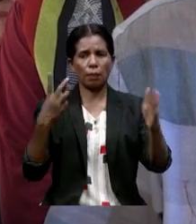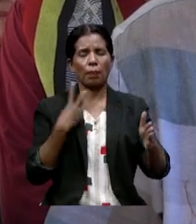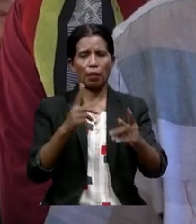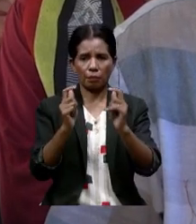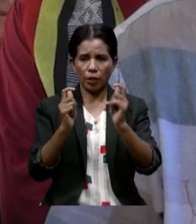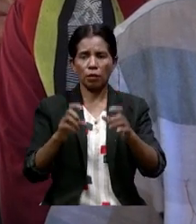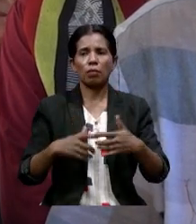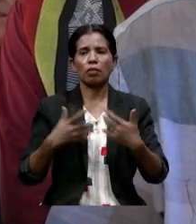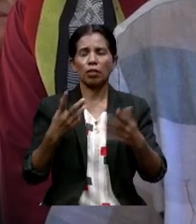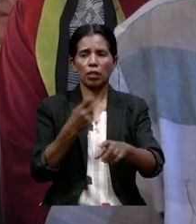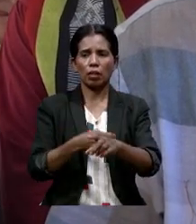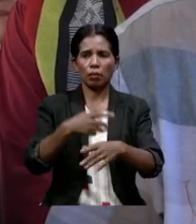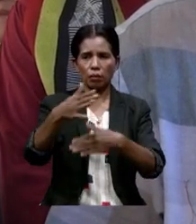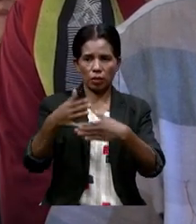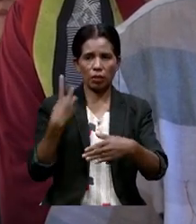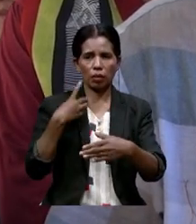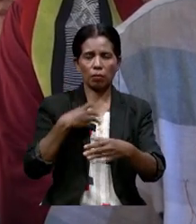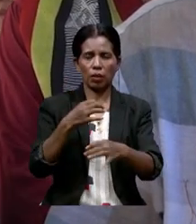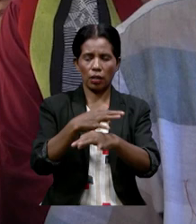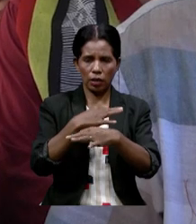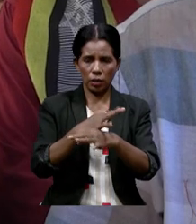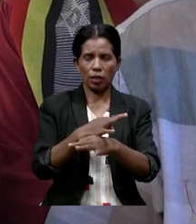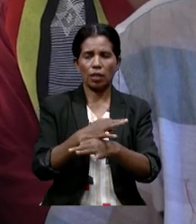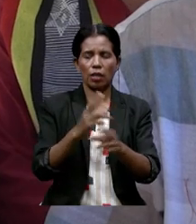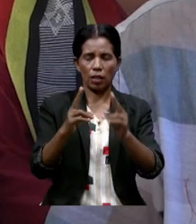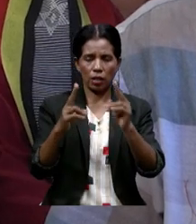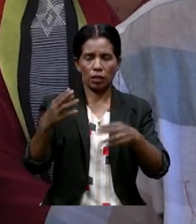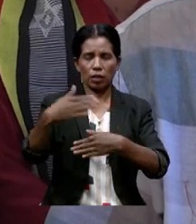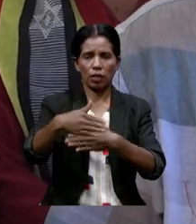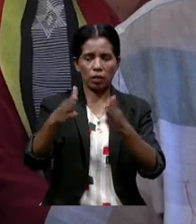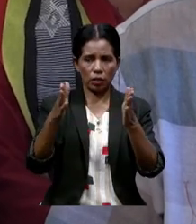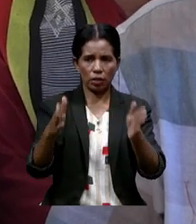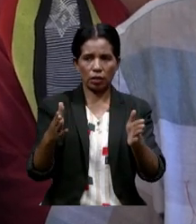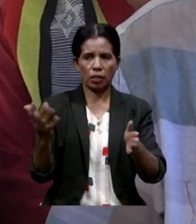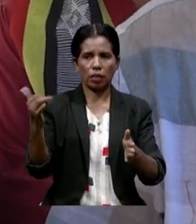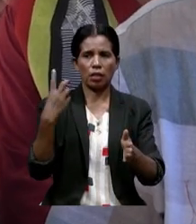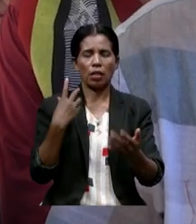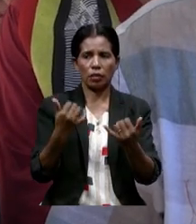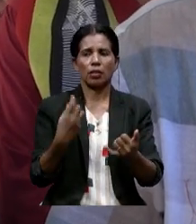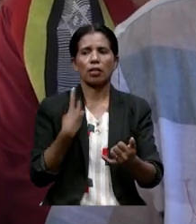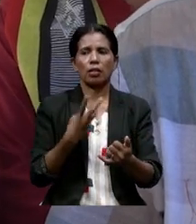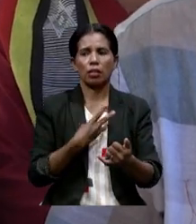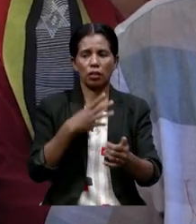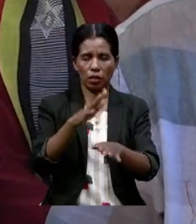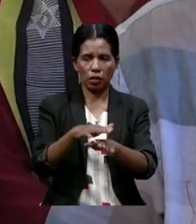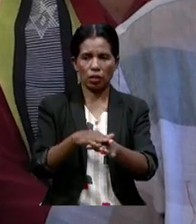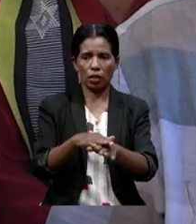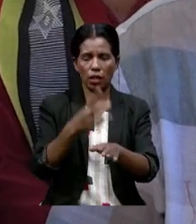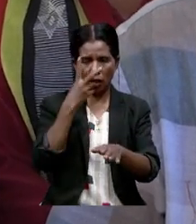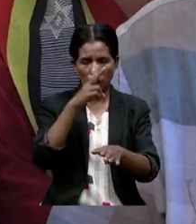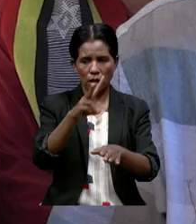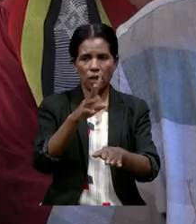nossa parada, né, tempo para, também normaliza salas de aula, se não vem, maca, agora, afeta ela para...